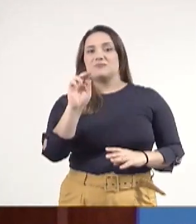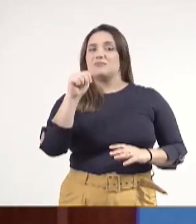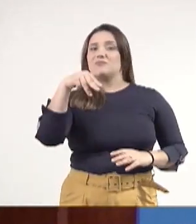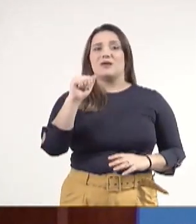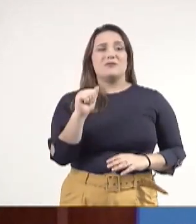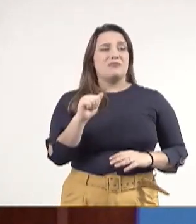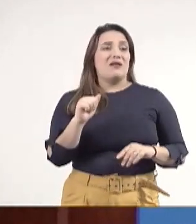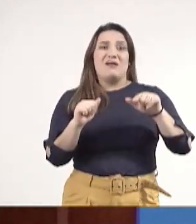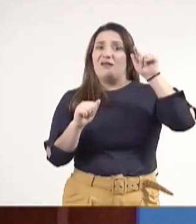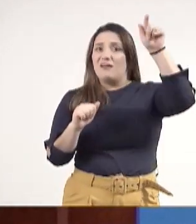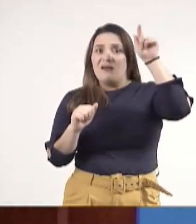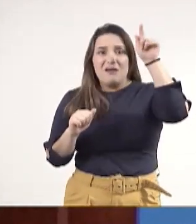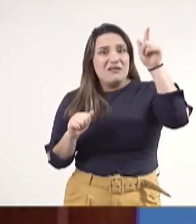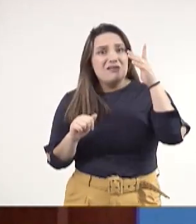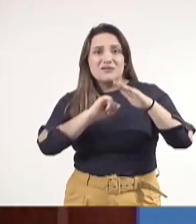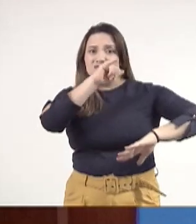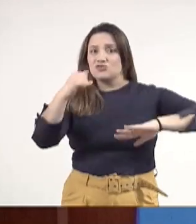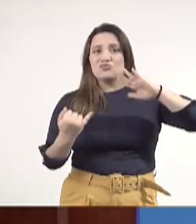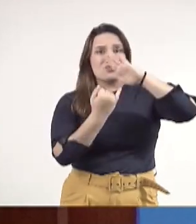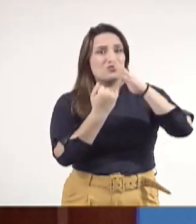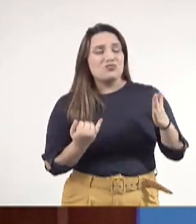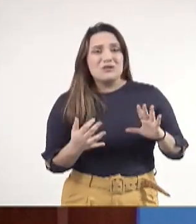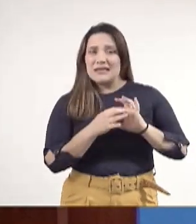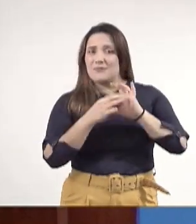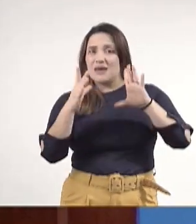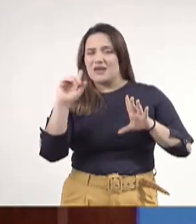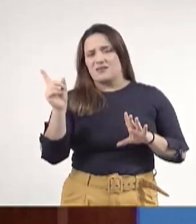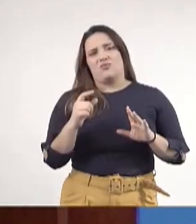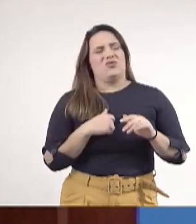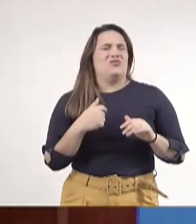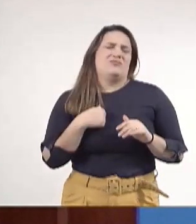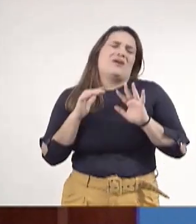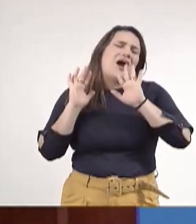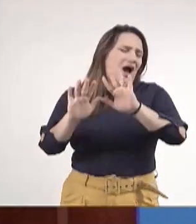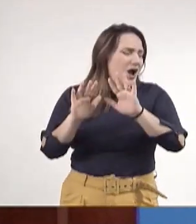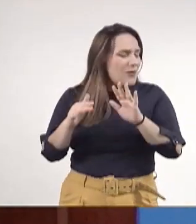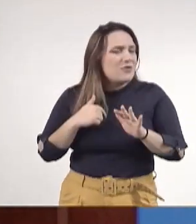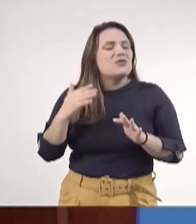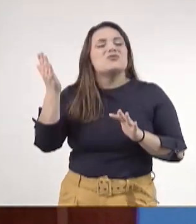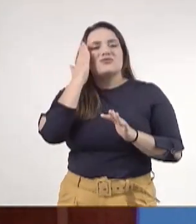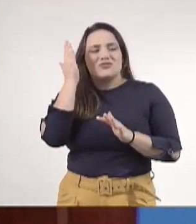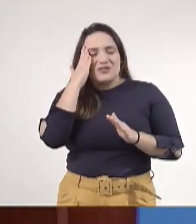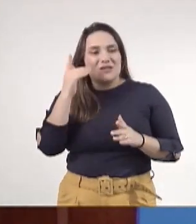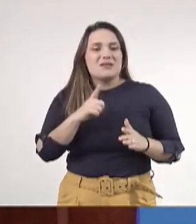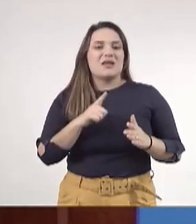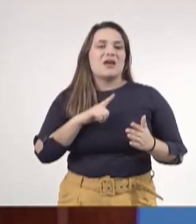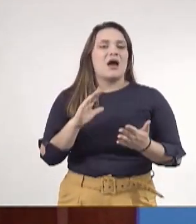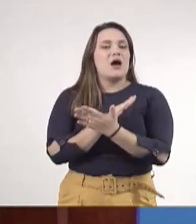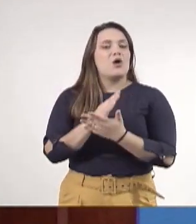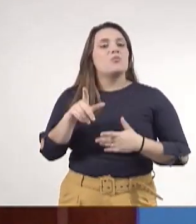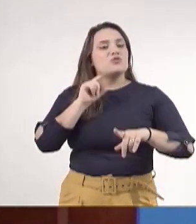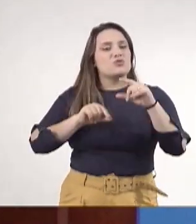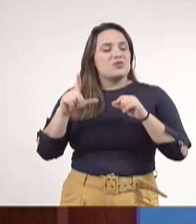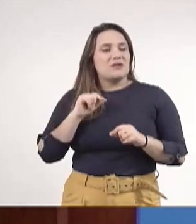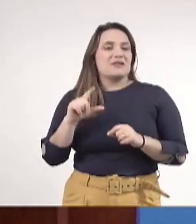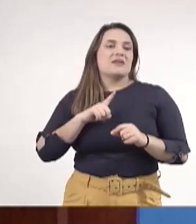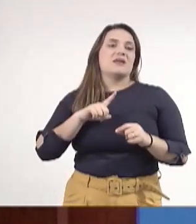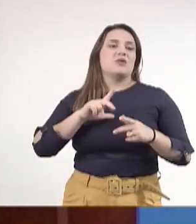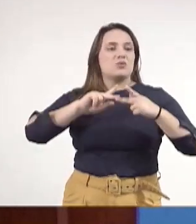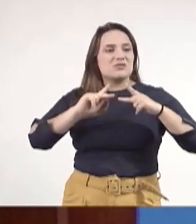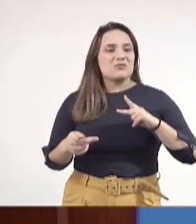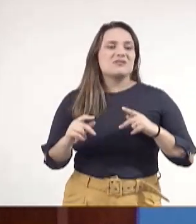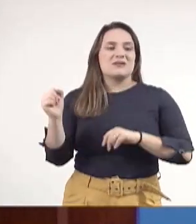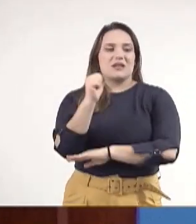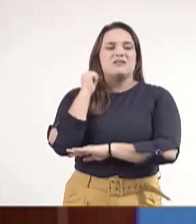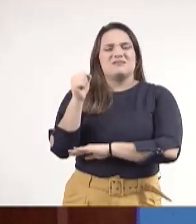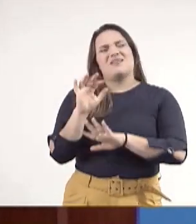autorizam, e não estou falando aqui de questões que nós sabemos que têm consequências gravíssimas, não se trata aqui